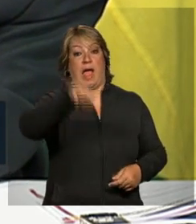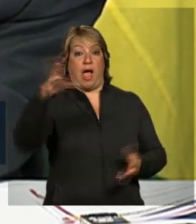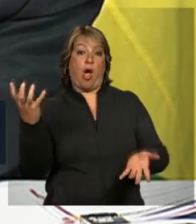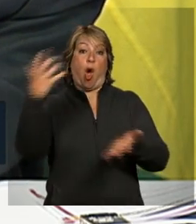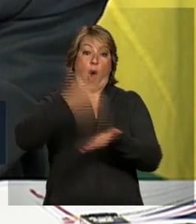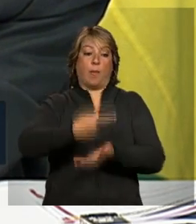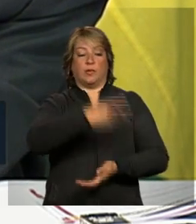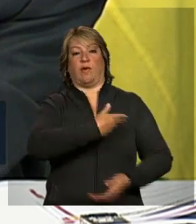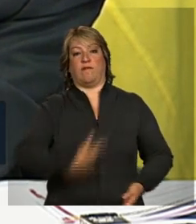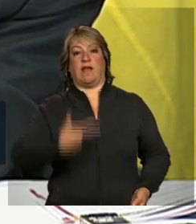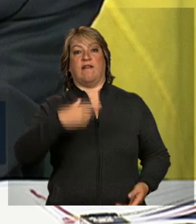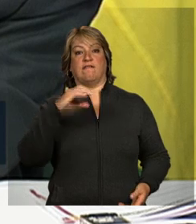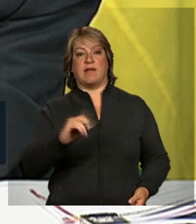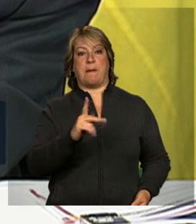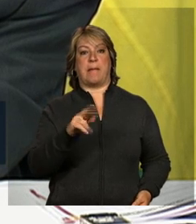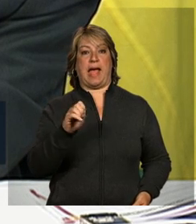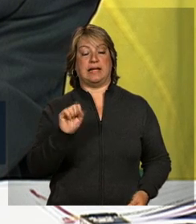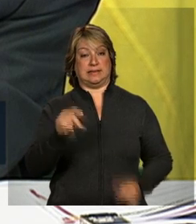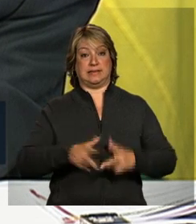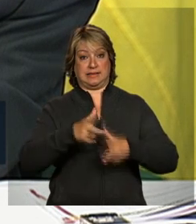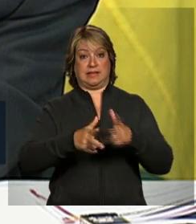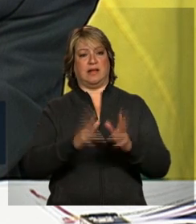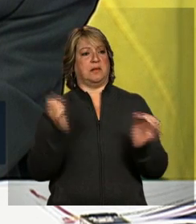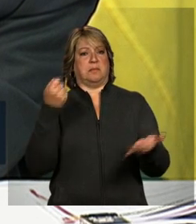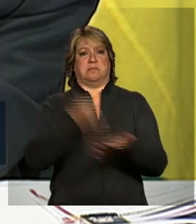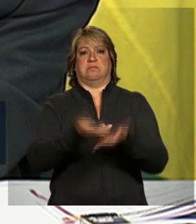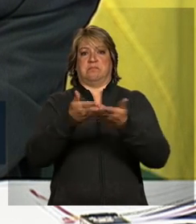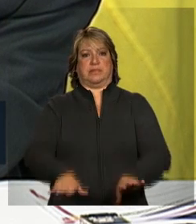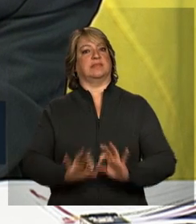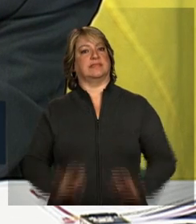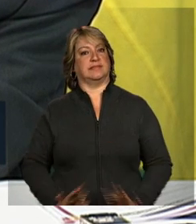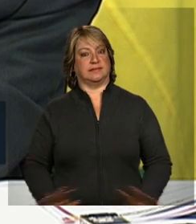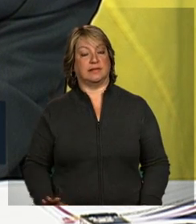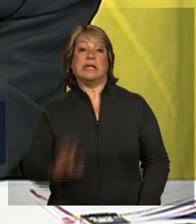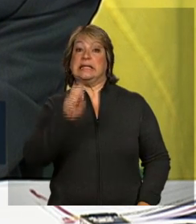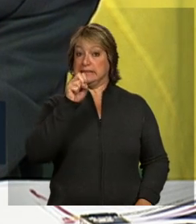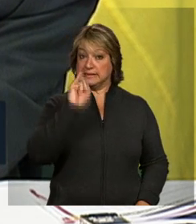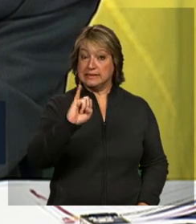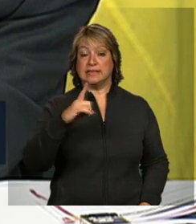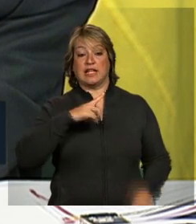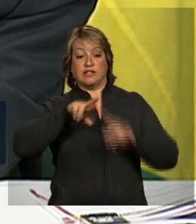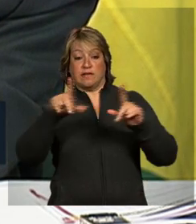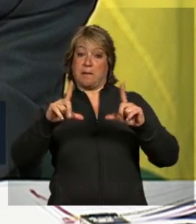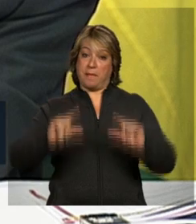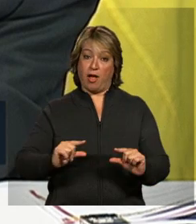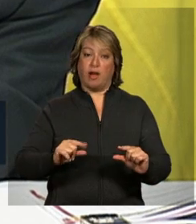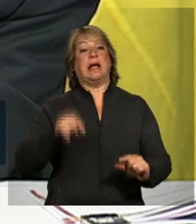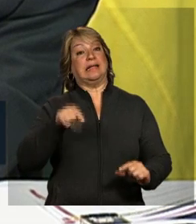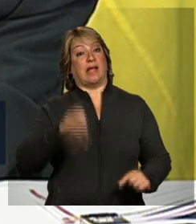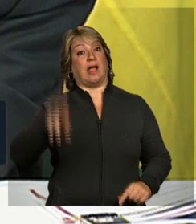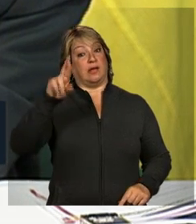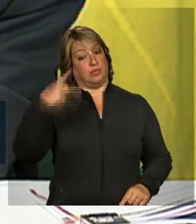20 pares de trem A Ferrovia se pagou literalmente se há uma diferença menor é óbvio que isso é uma